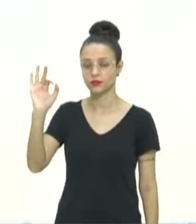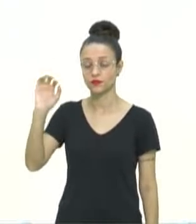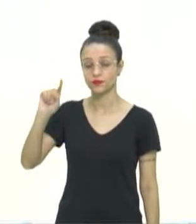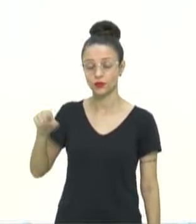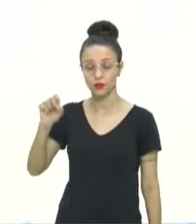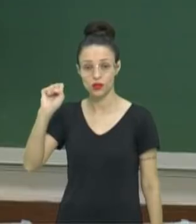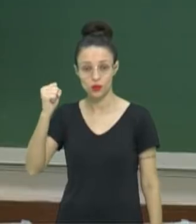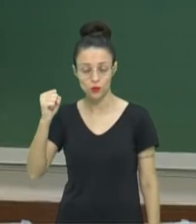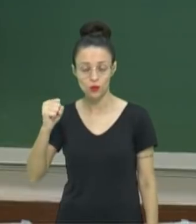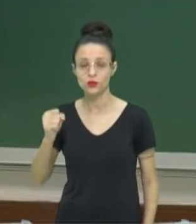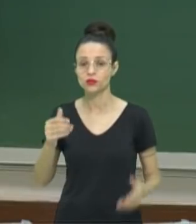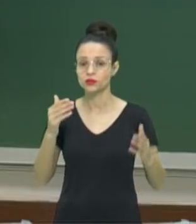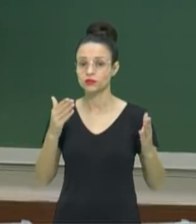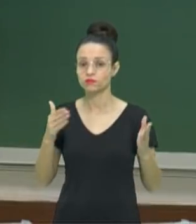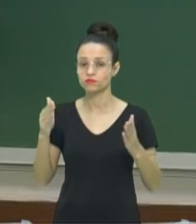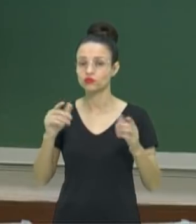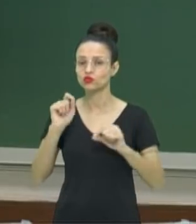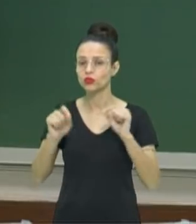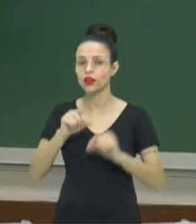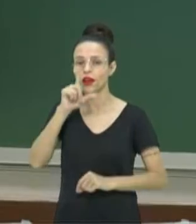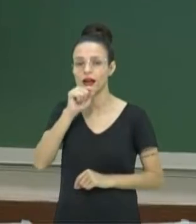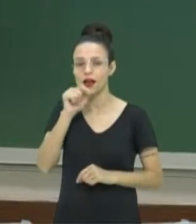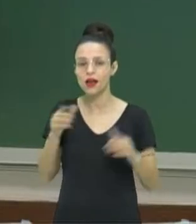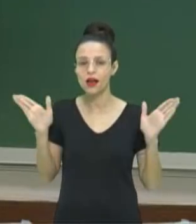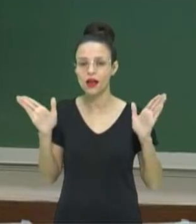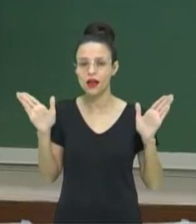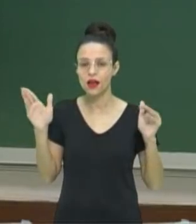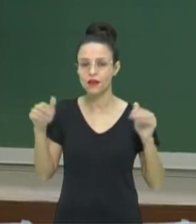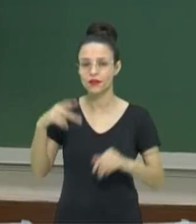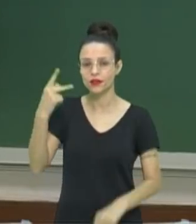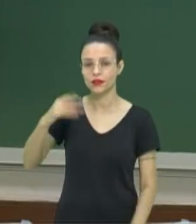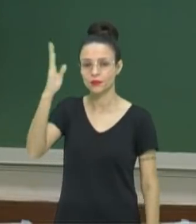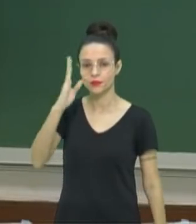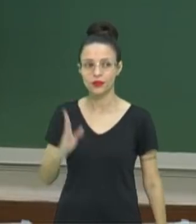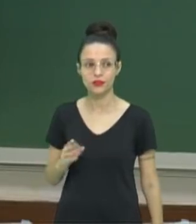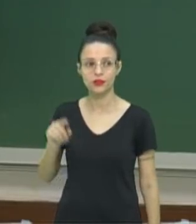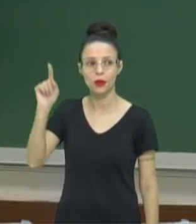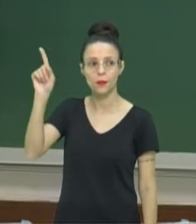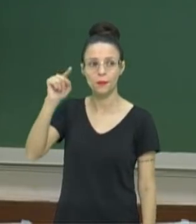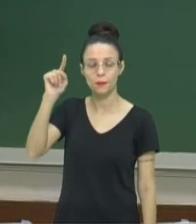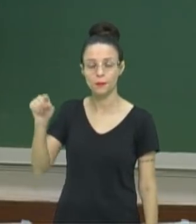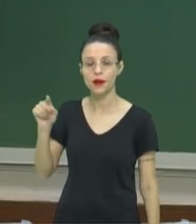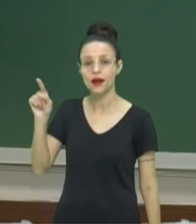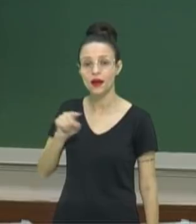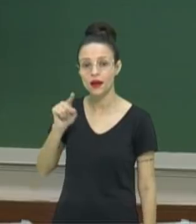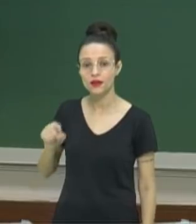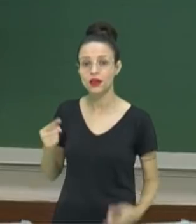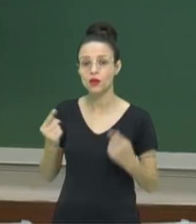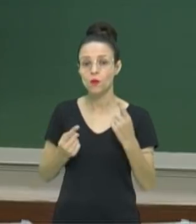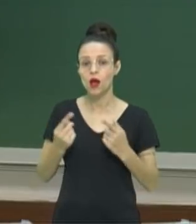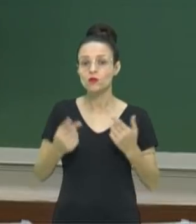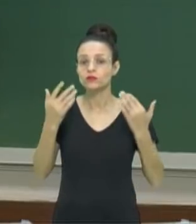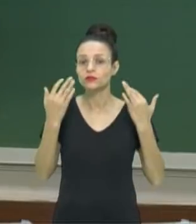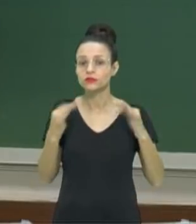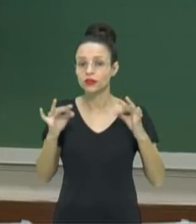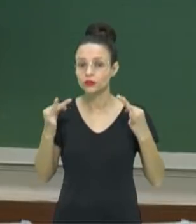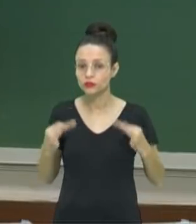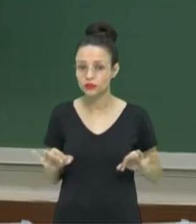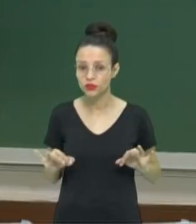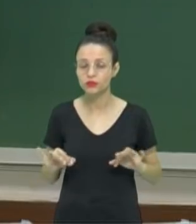76,8% da produção de aves no Brasil. Essas duas, olha lá, ó, marque as